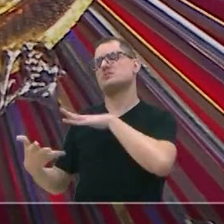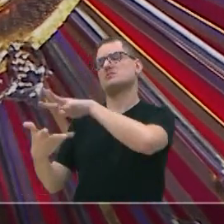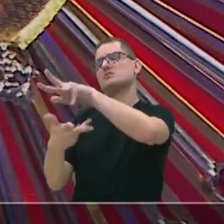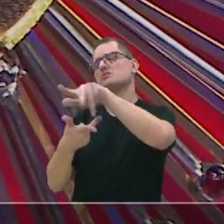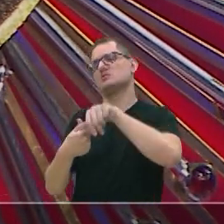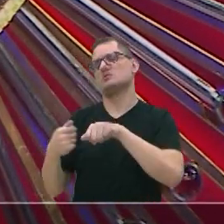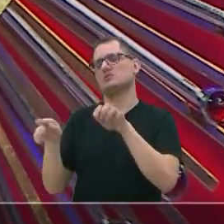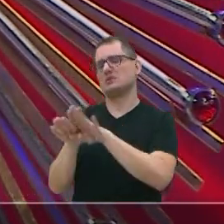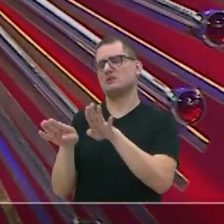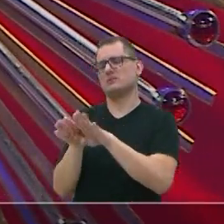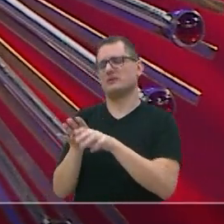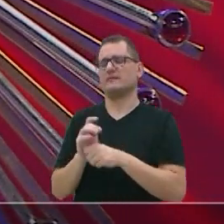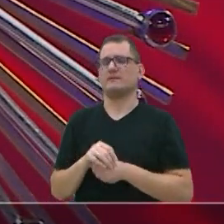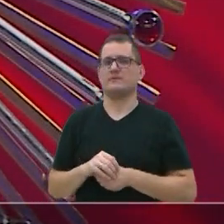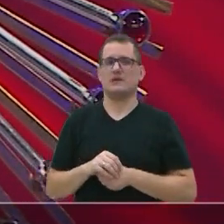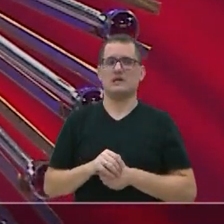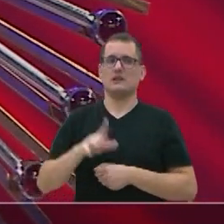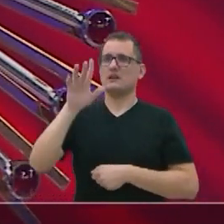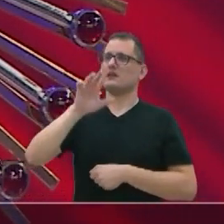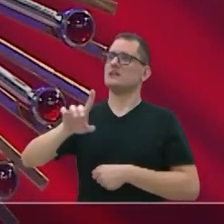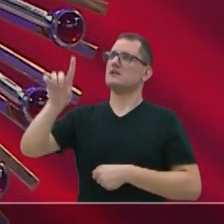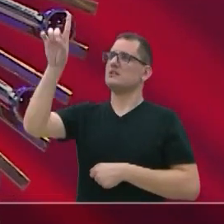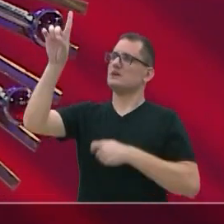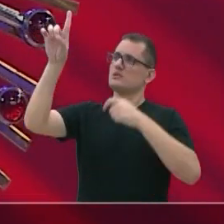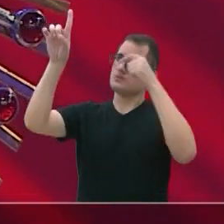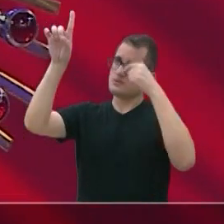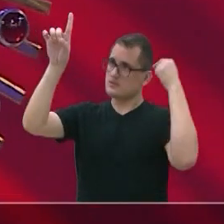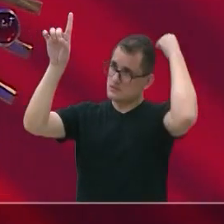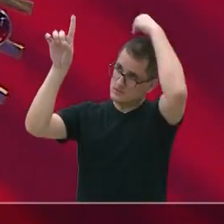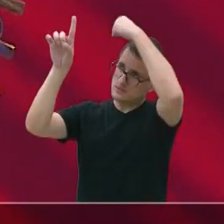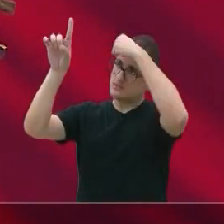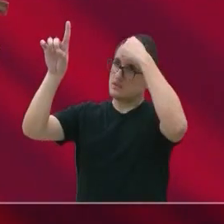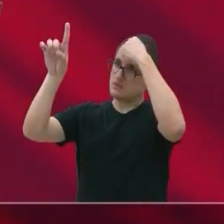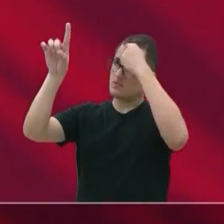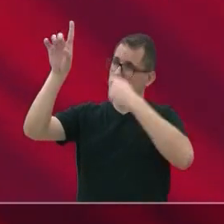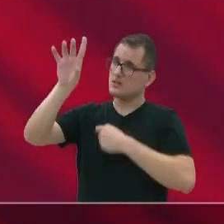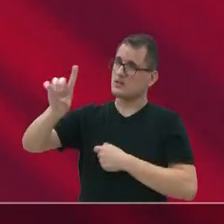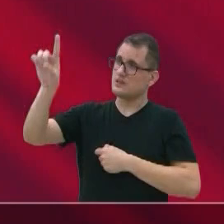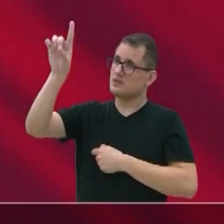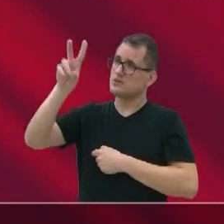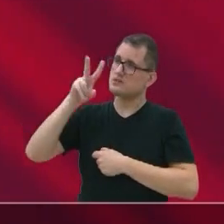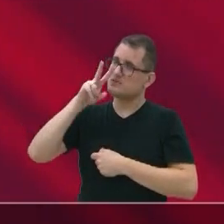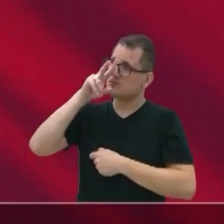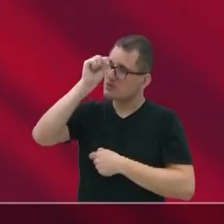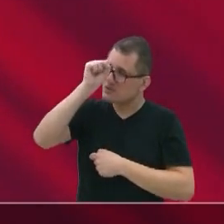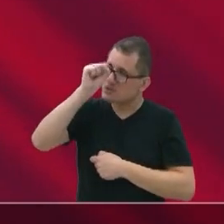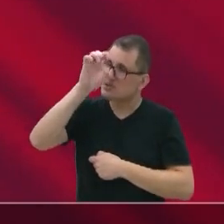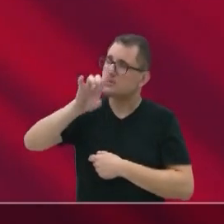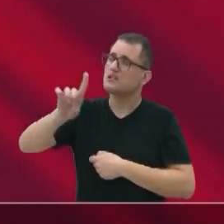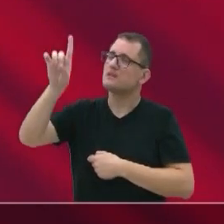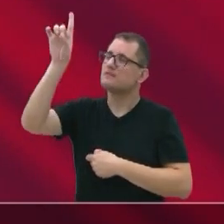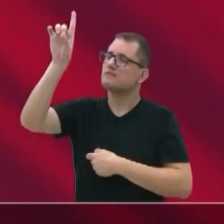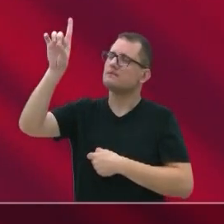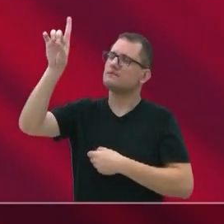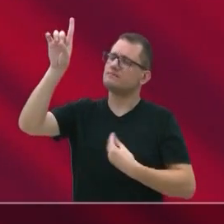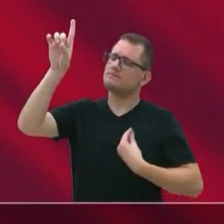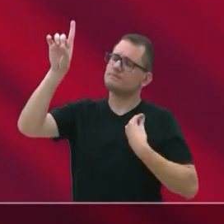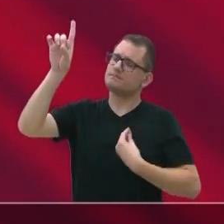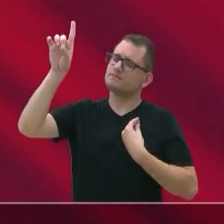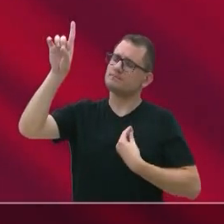do mundo inteiro. Deus Santo, Deus forte, Deus